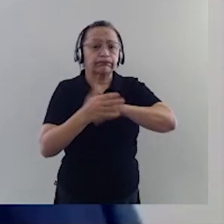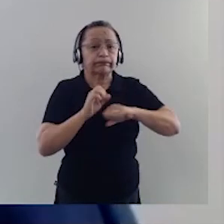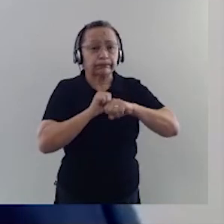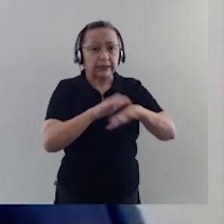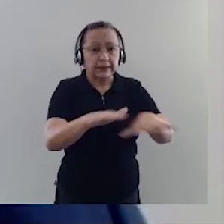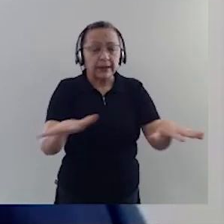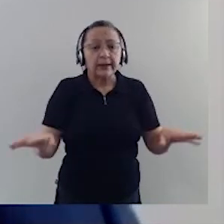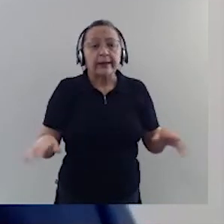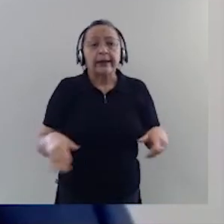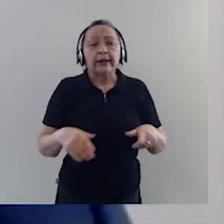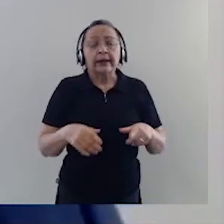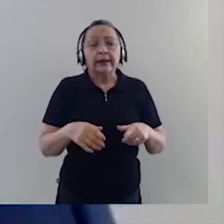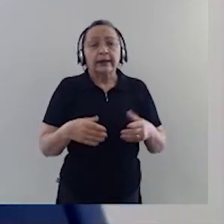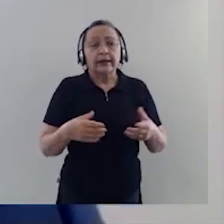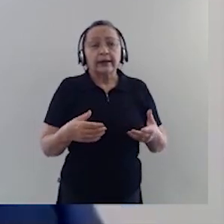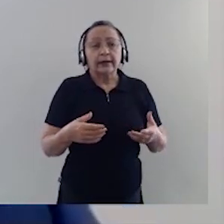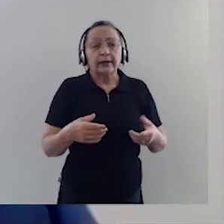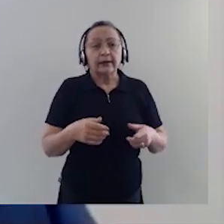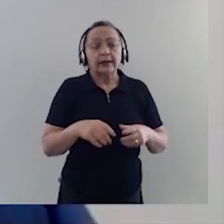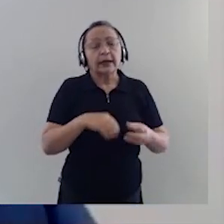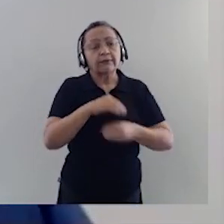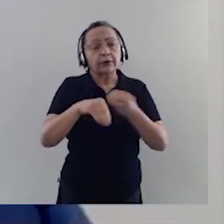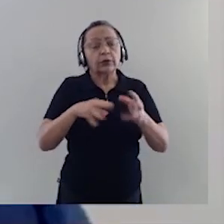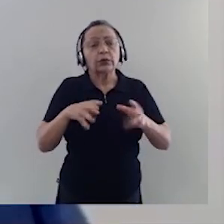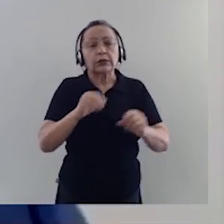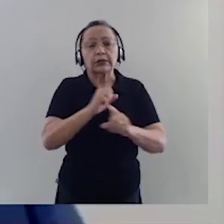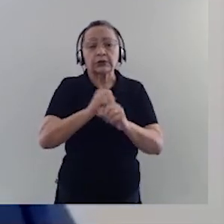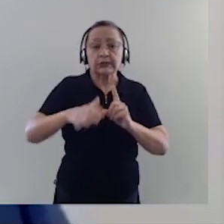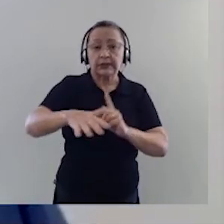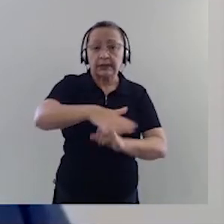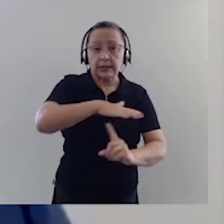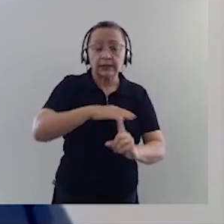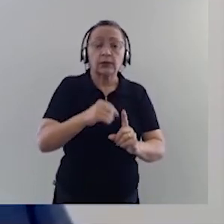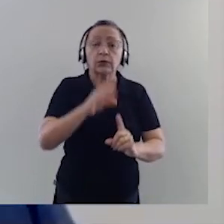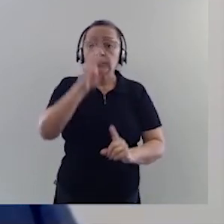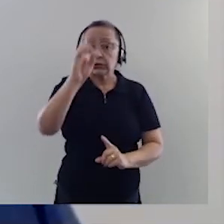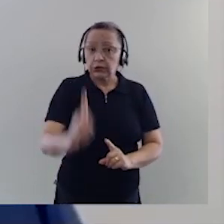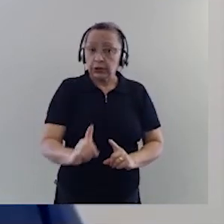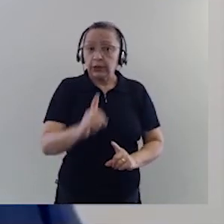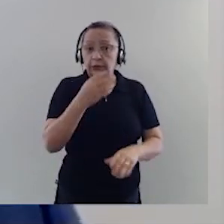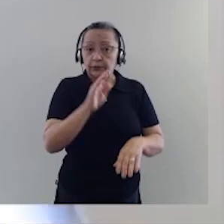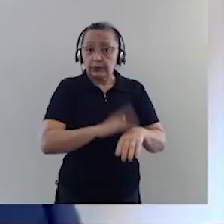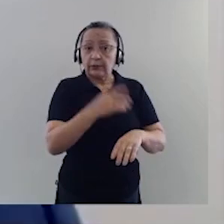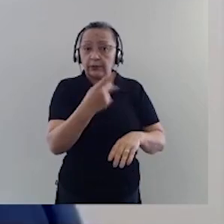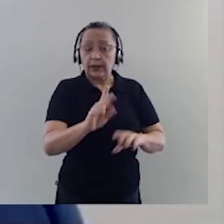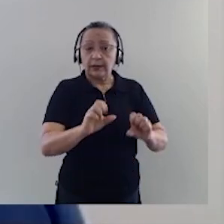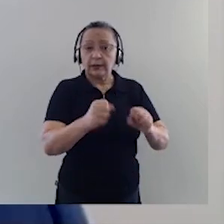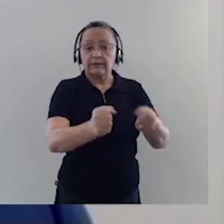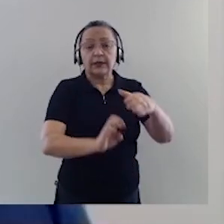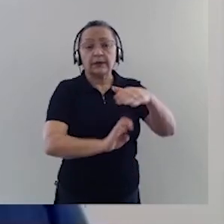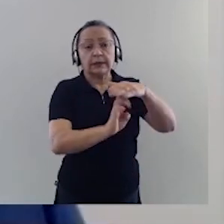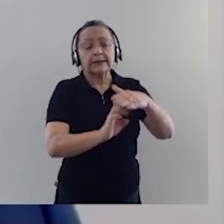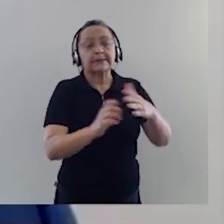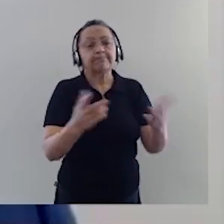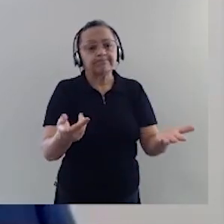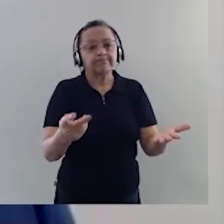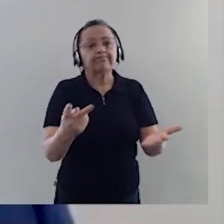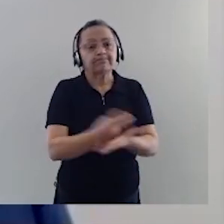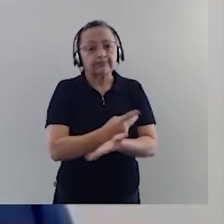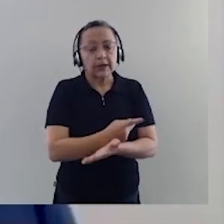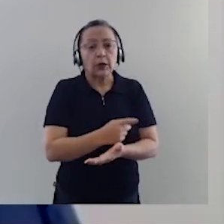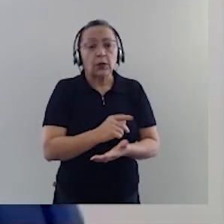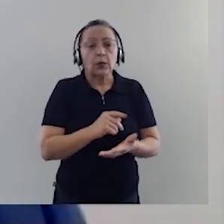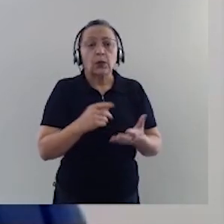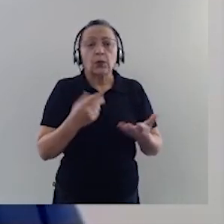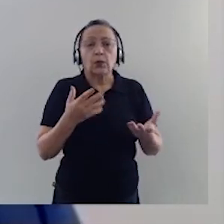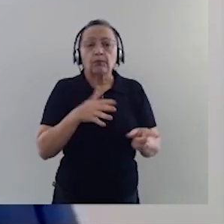econômica que permeia toda a sociedade contemporânea, o direito empresarial sofre o influxo dessas